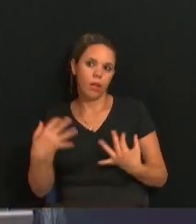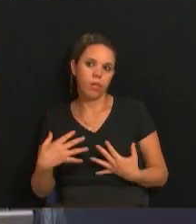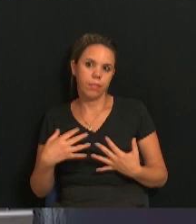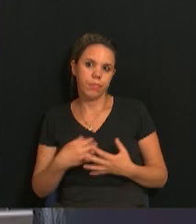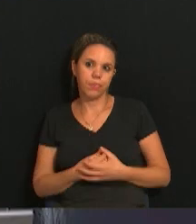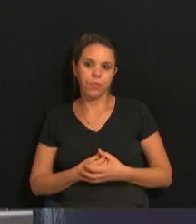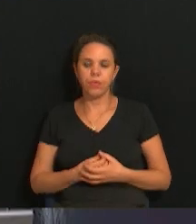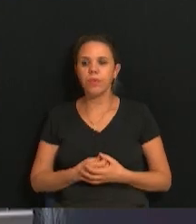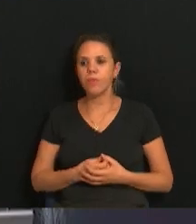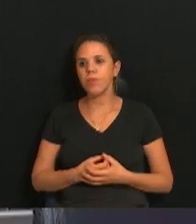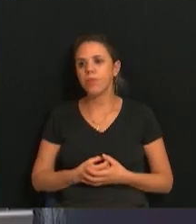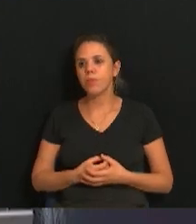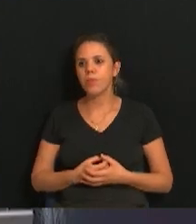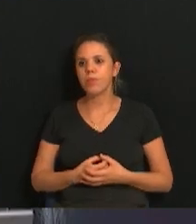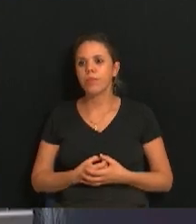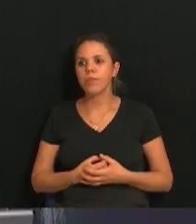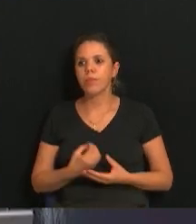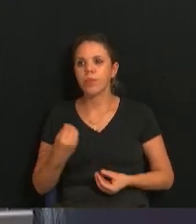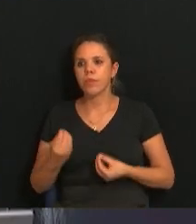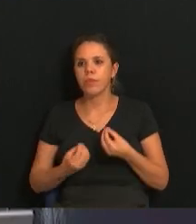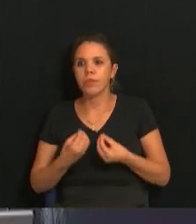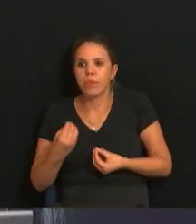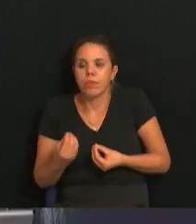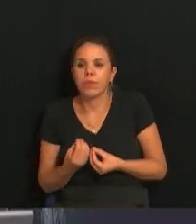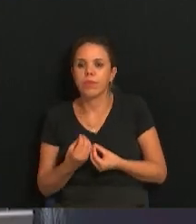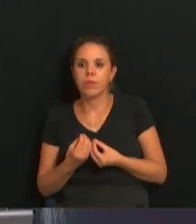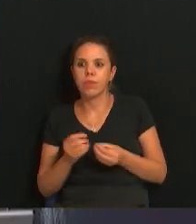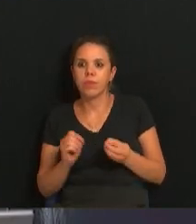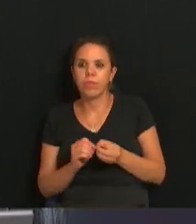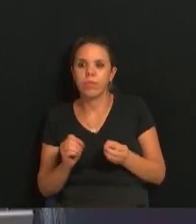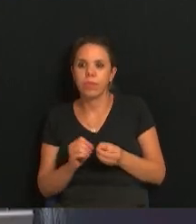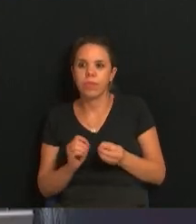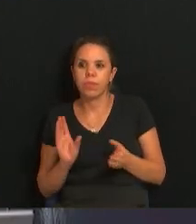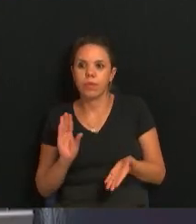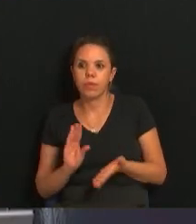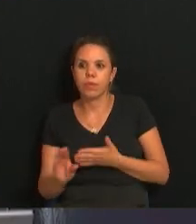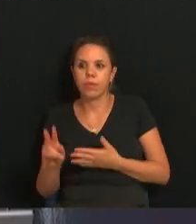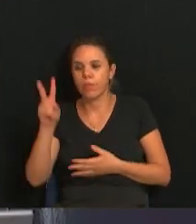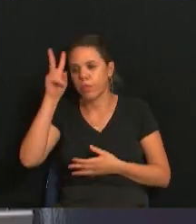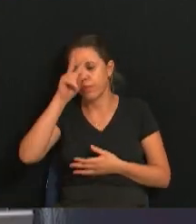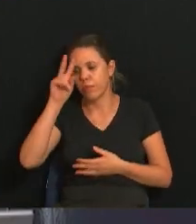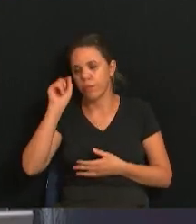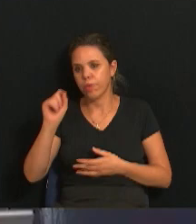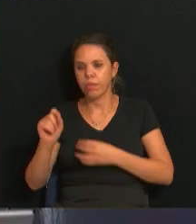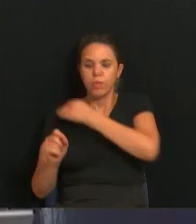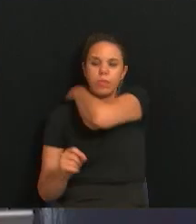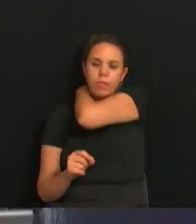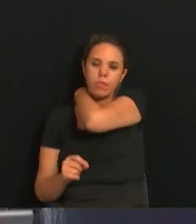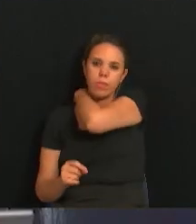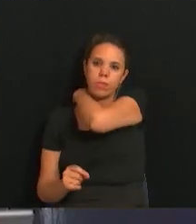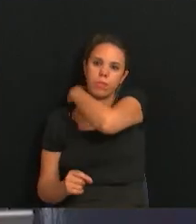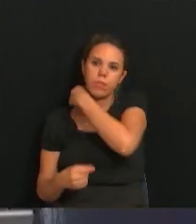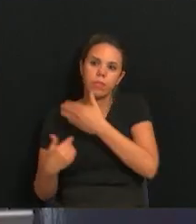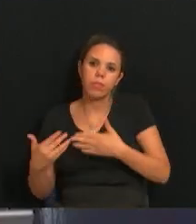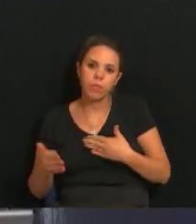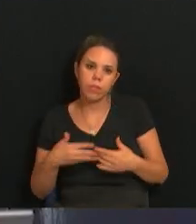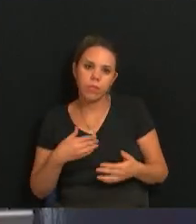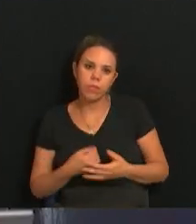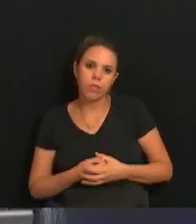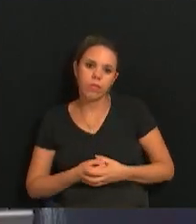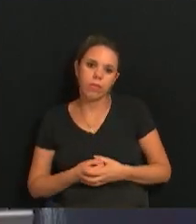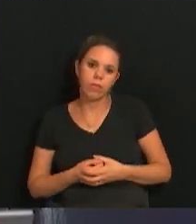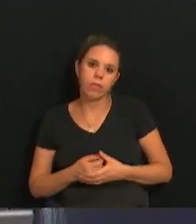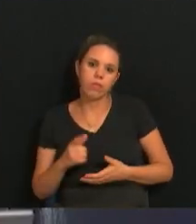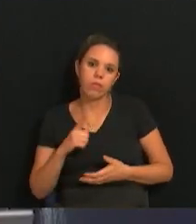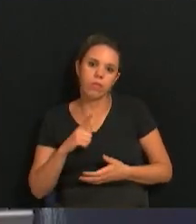tarde como se faz essa destinação. Lembrando, né, que, de qualquer forma, nós temos